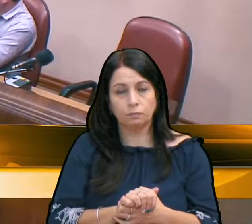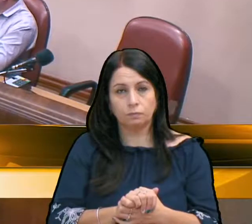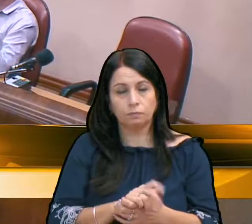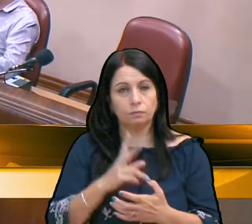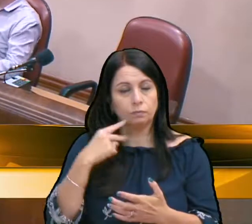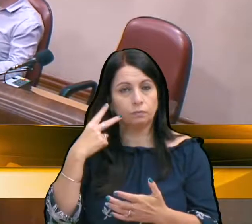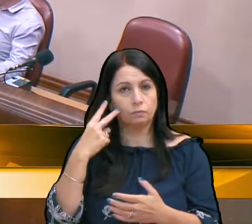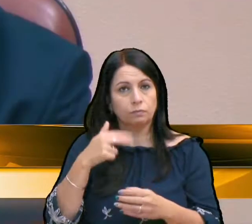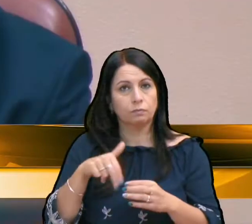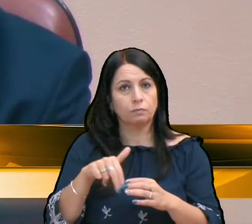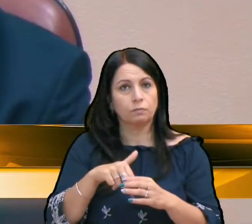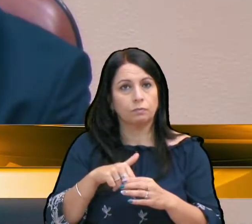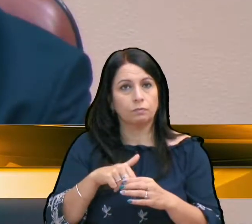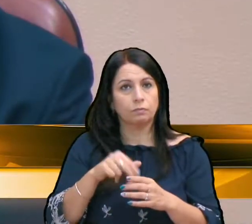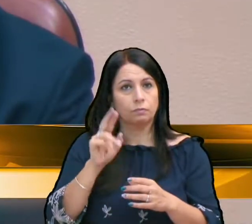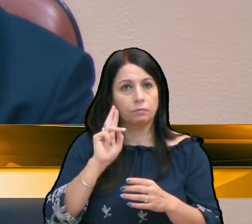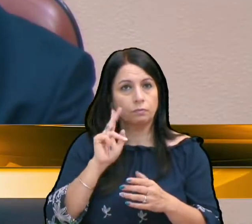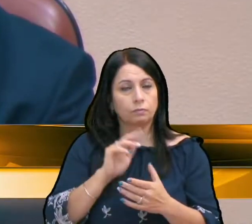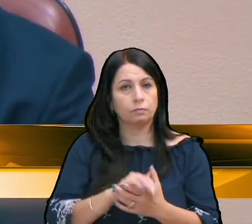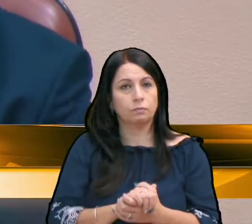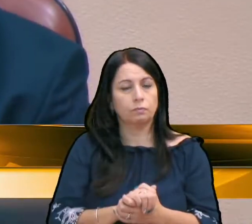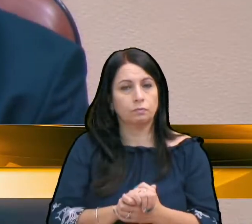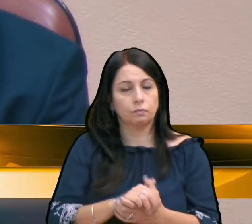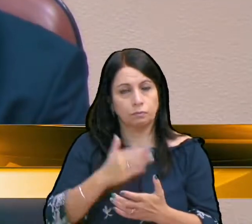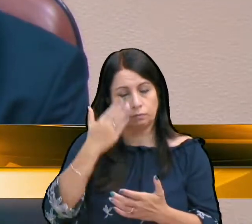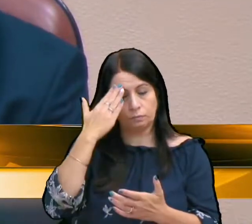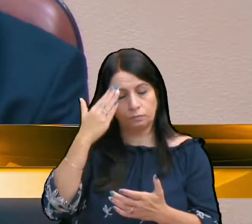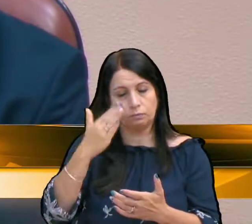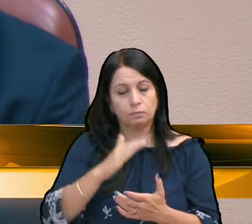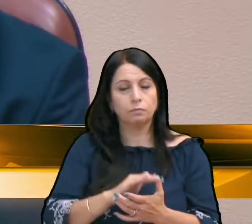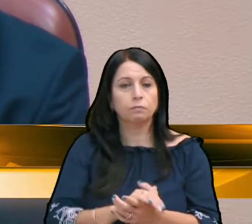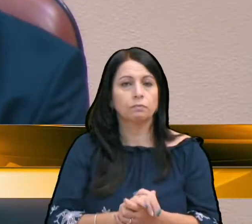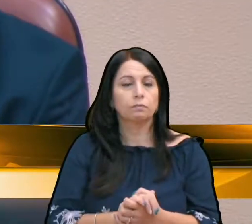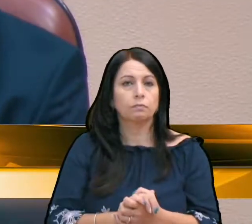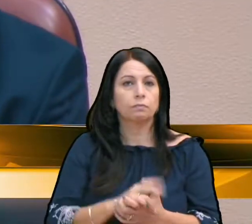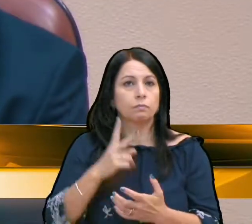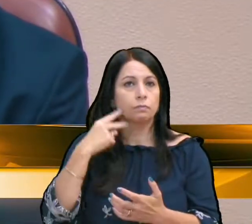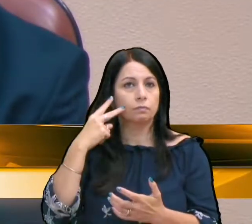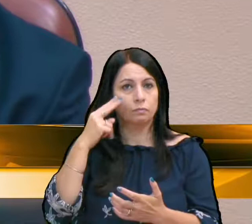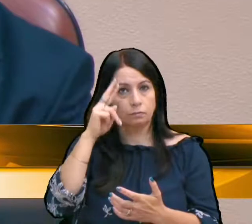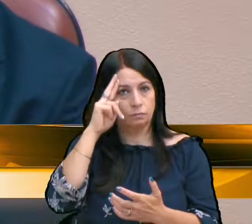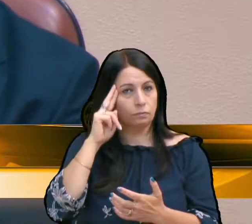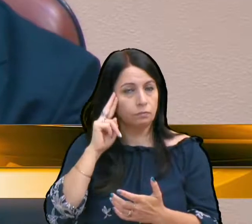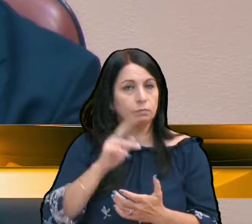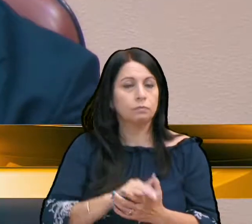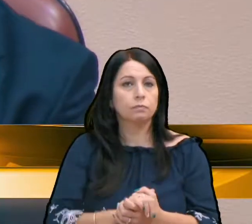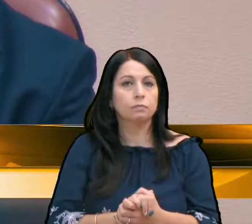Próximo vereador inscrito, vereador Renato Oliveira. Agradece, abre mão, vereador Rafael Bueno.